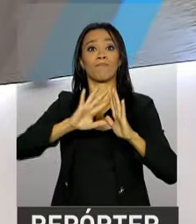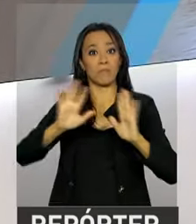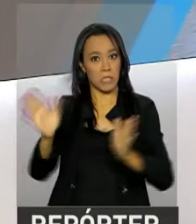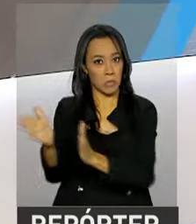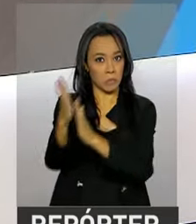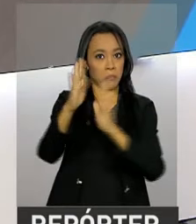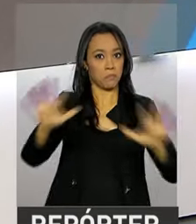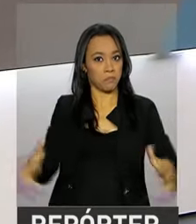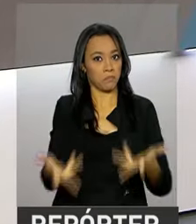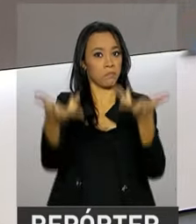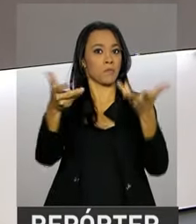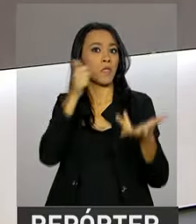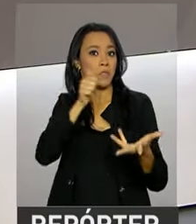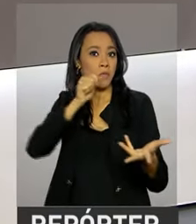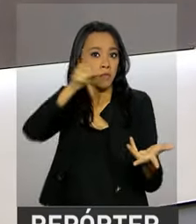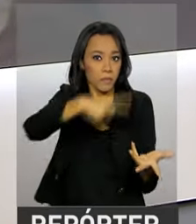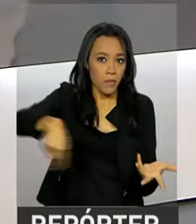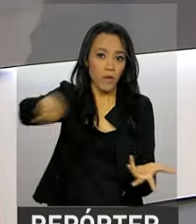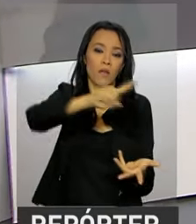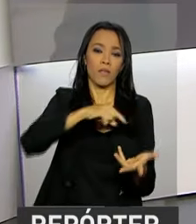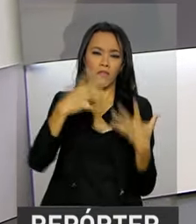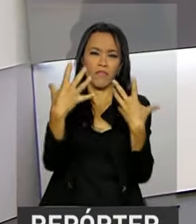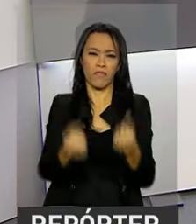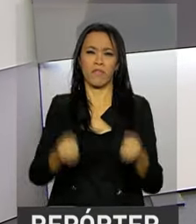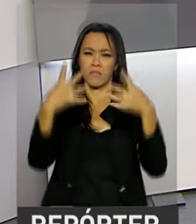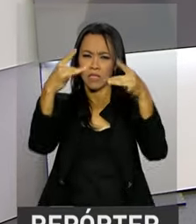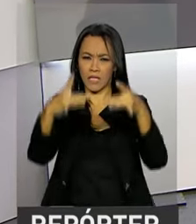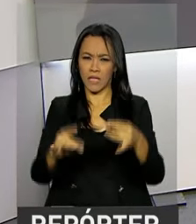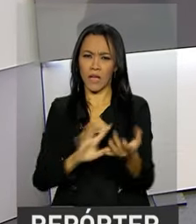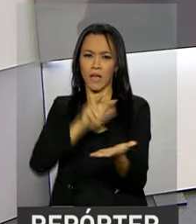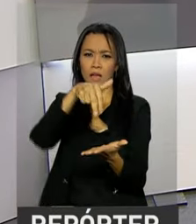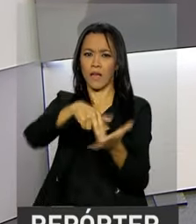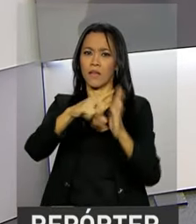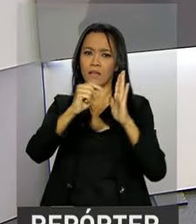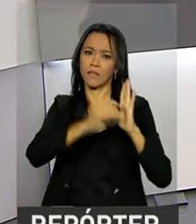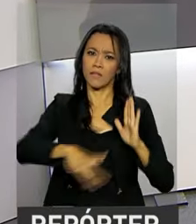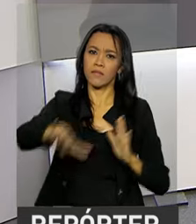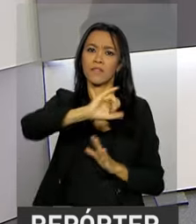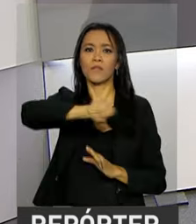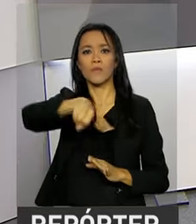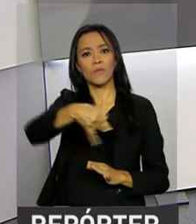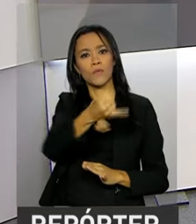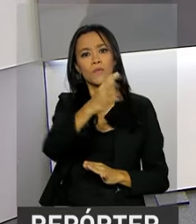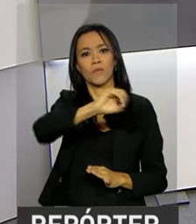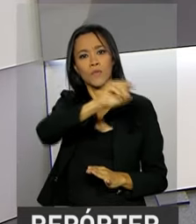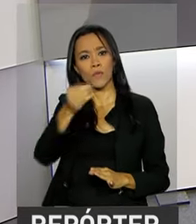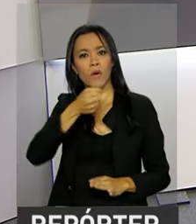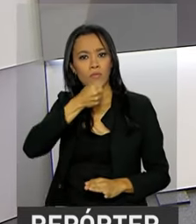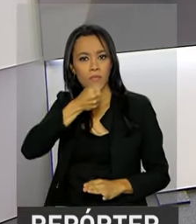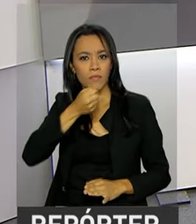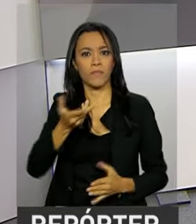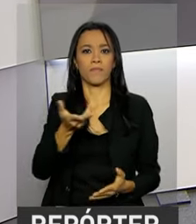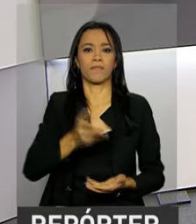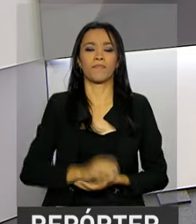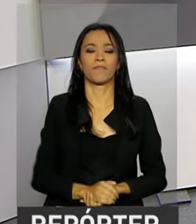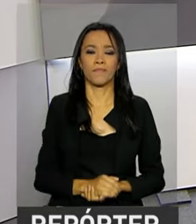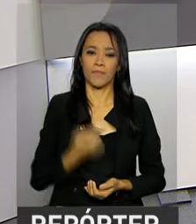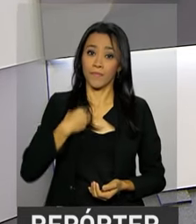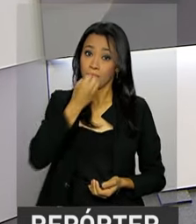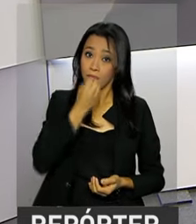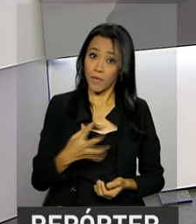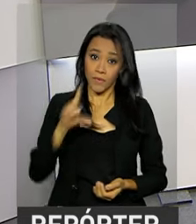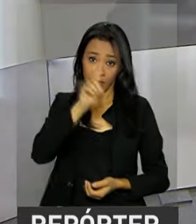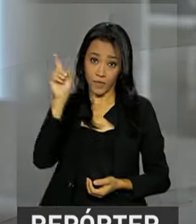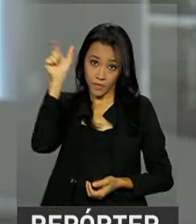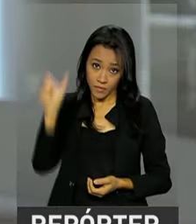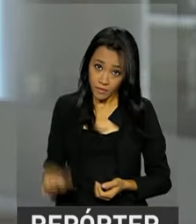então até lá saber os detalhes ao vivo com o repórter João Pedro Neto Bom dia João Bom dia Renata Bom dia a